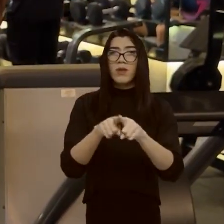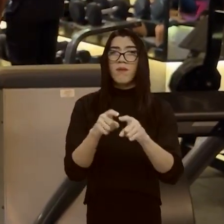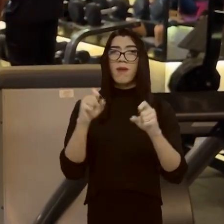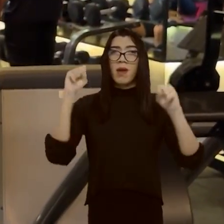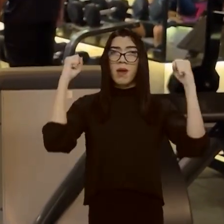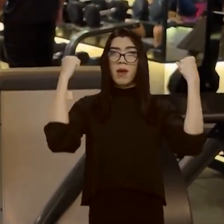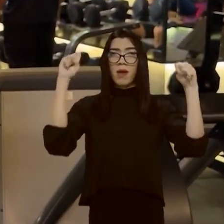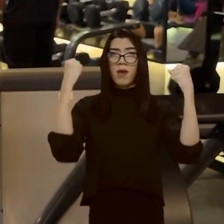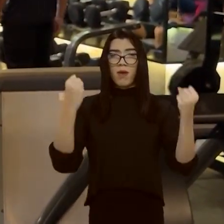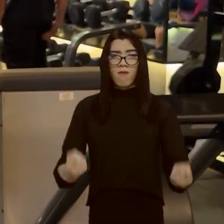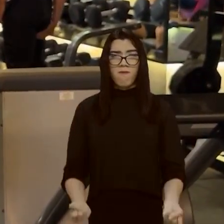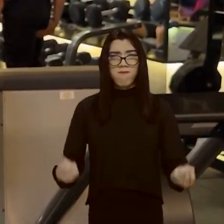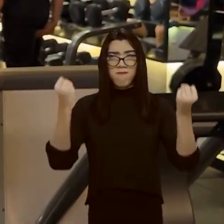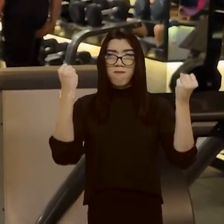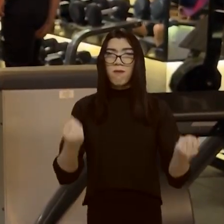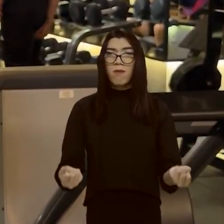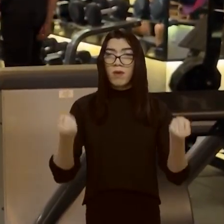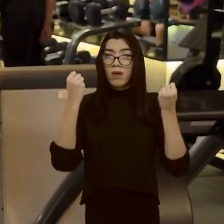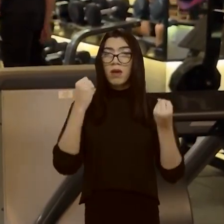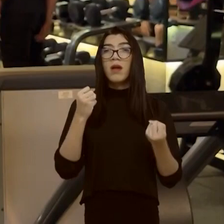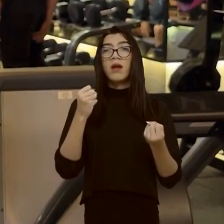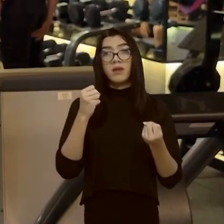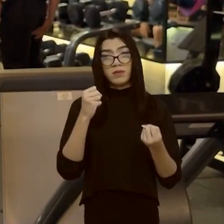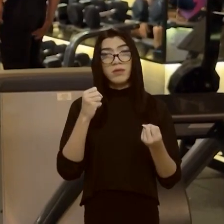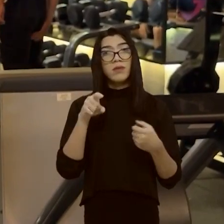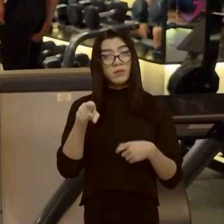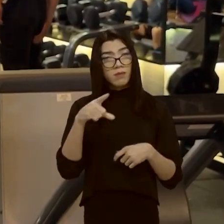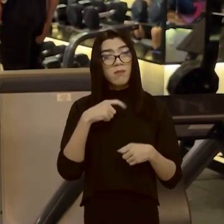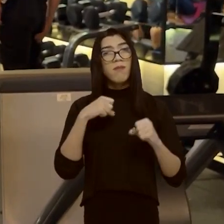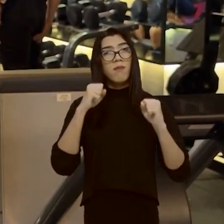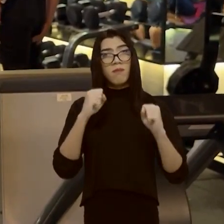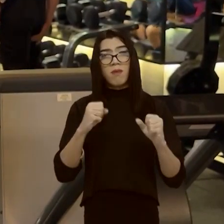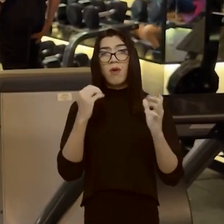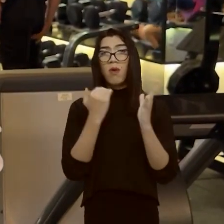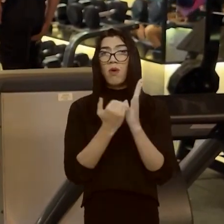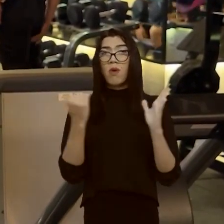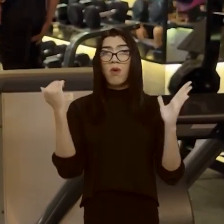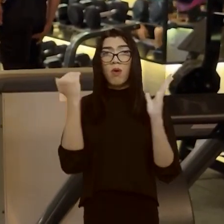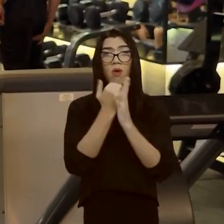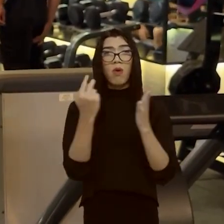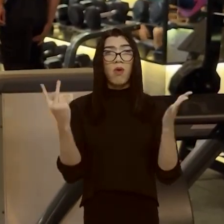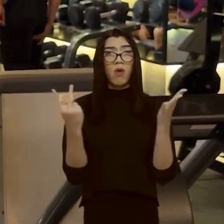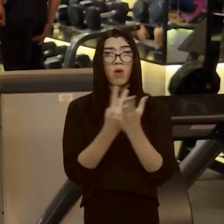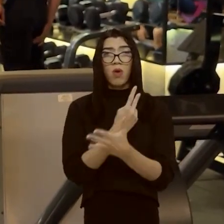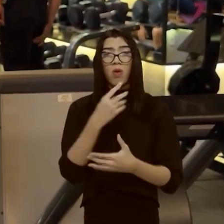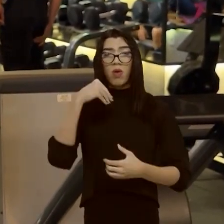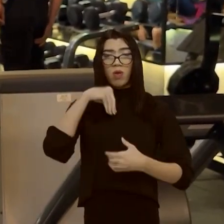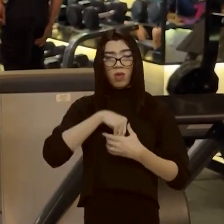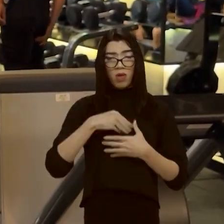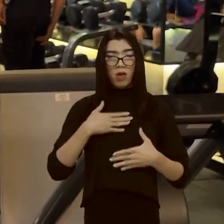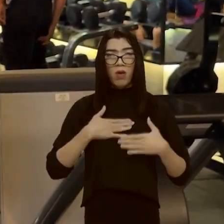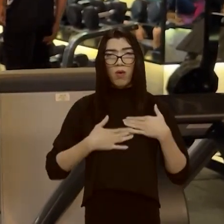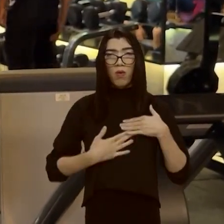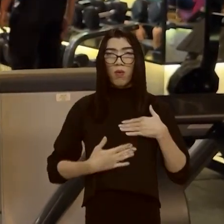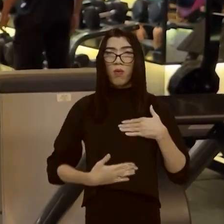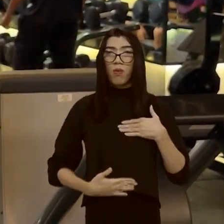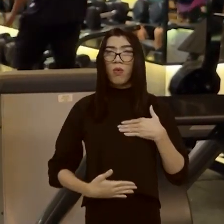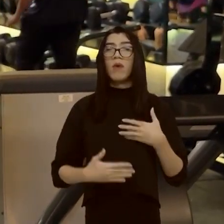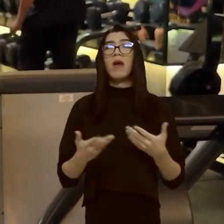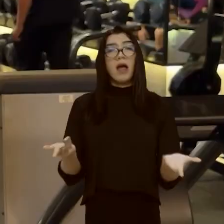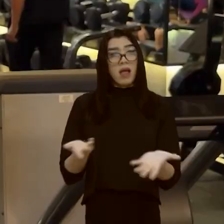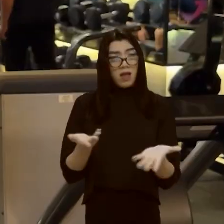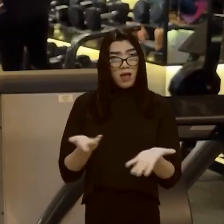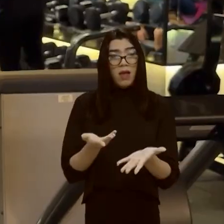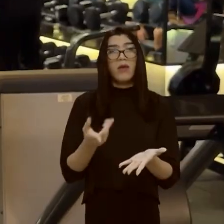forma incorreta tendem a provocar é o aumento súbito da pressão na parte de dentro do abdômen. Essa